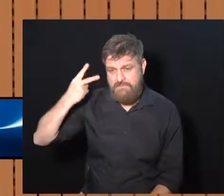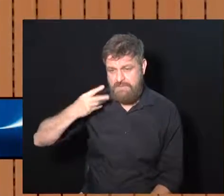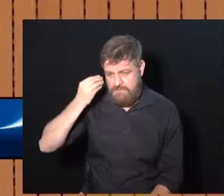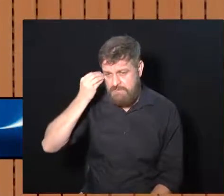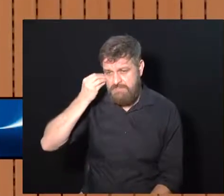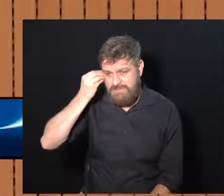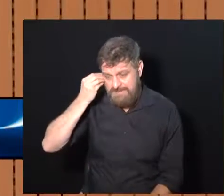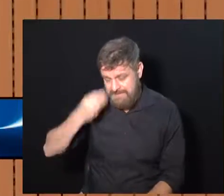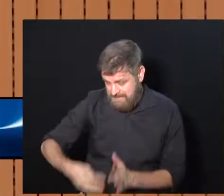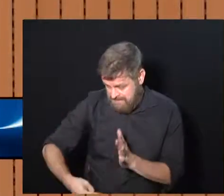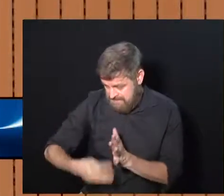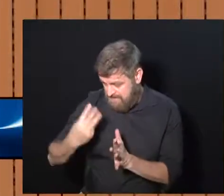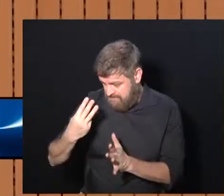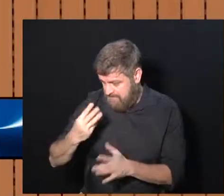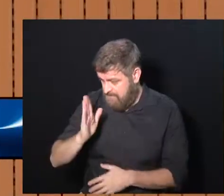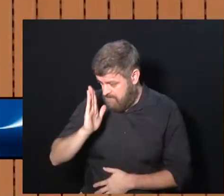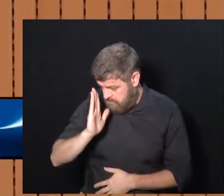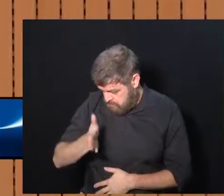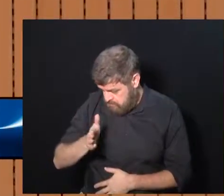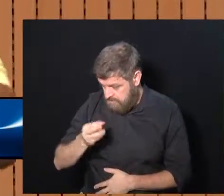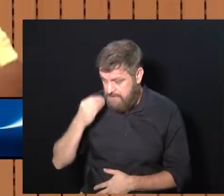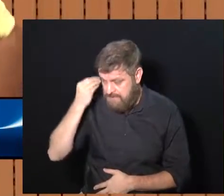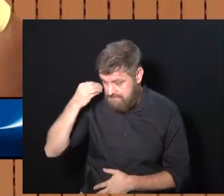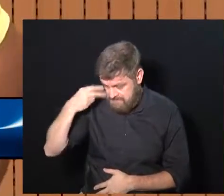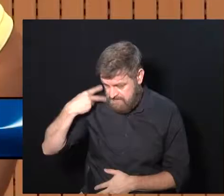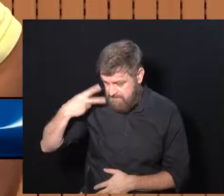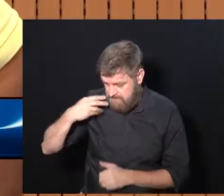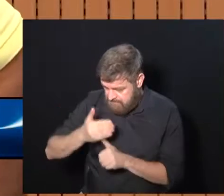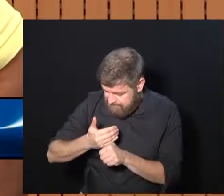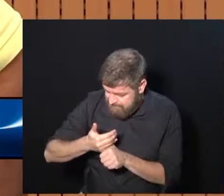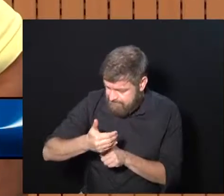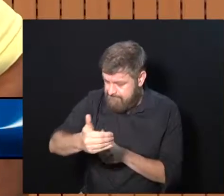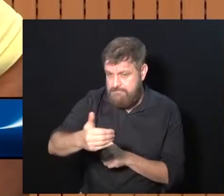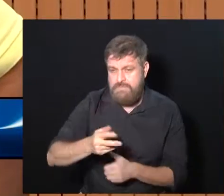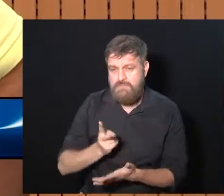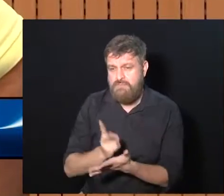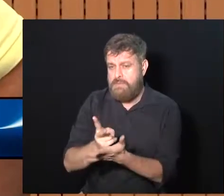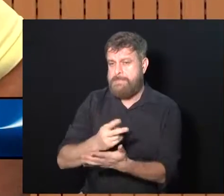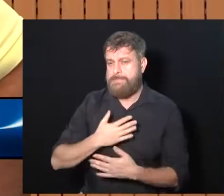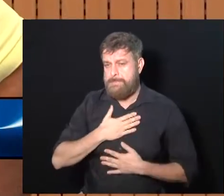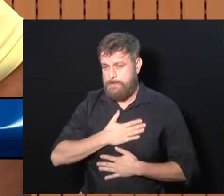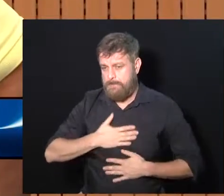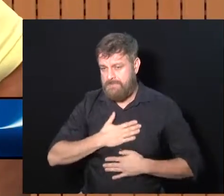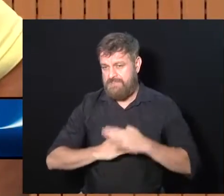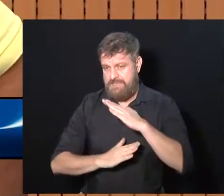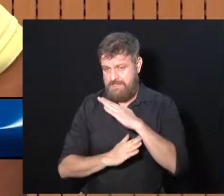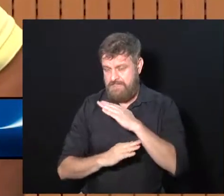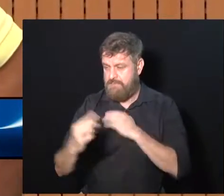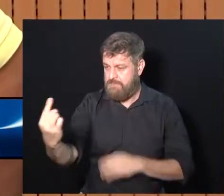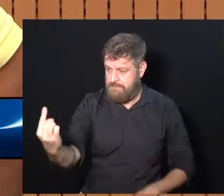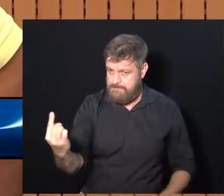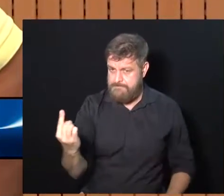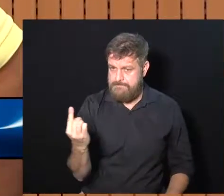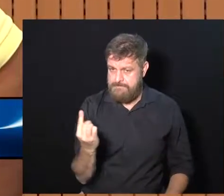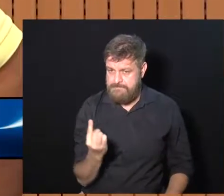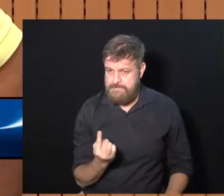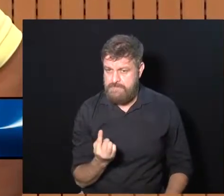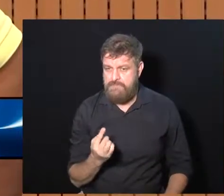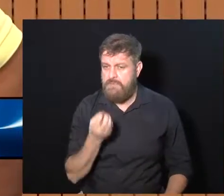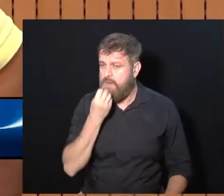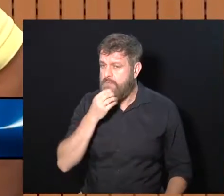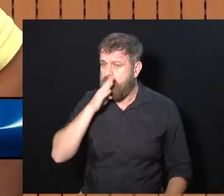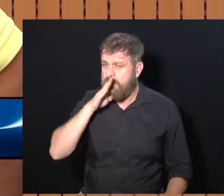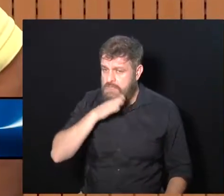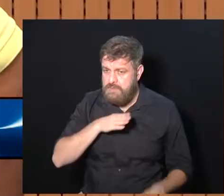né? Por 3 mandatos, né, Dário, consecutivo, né? É sempre um prazer ter você aqui, tá ok? Boa